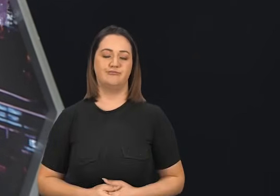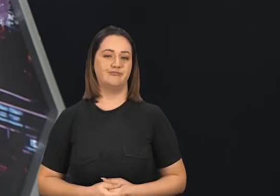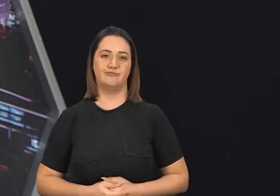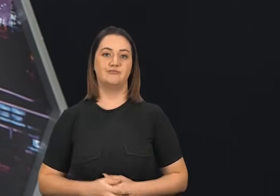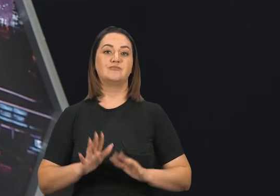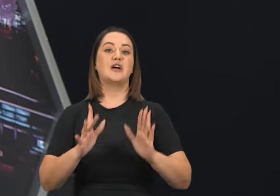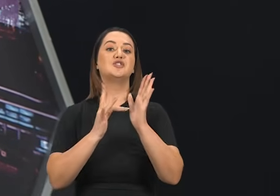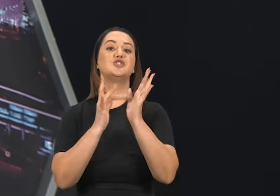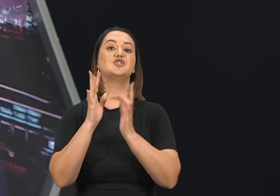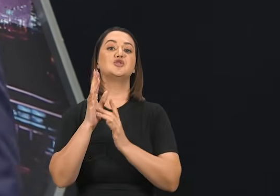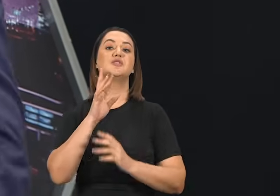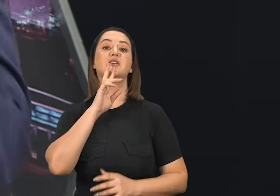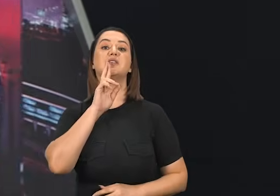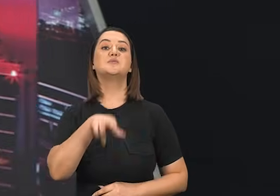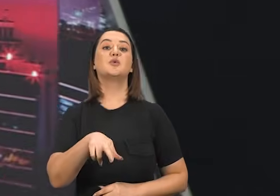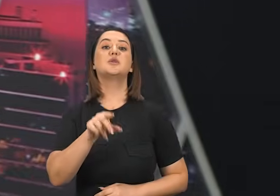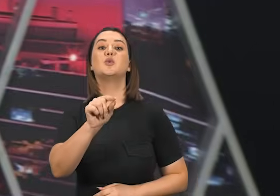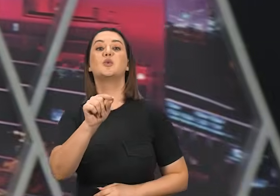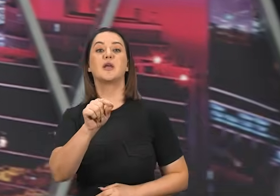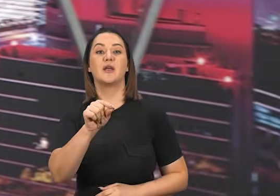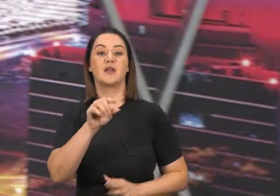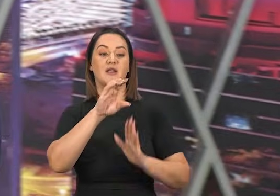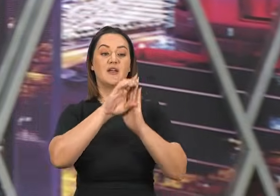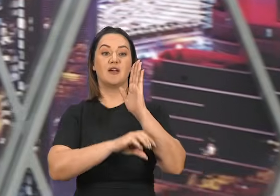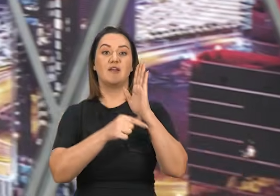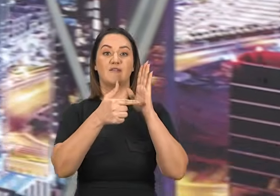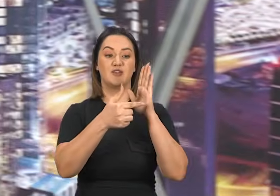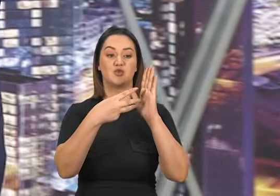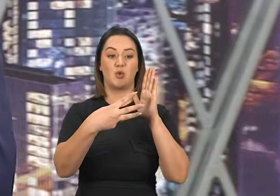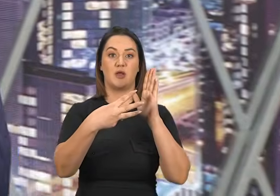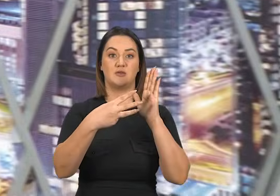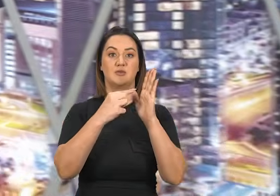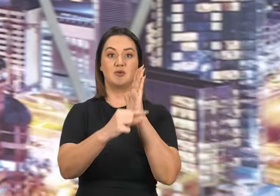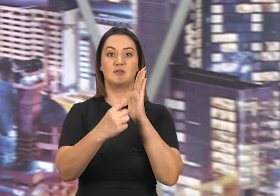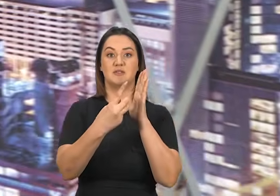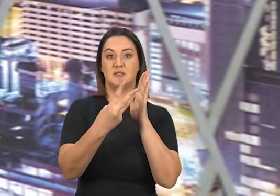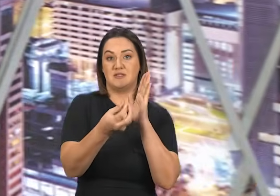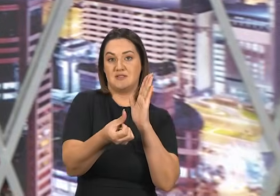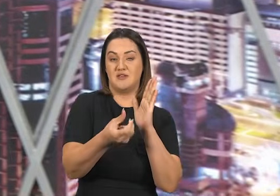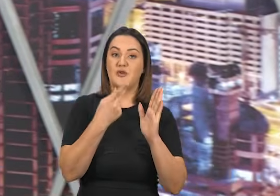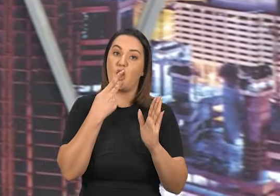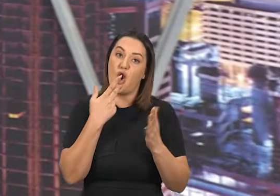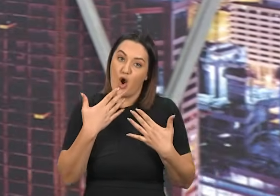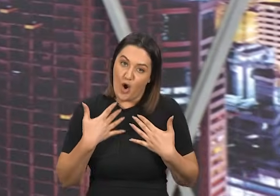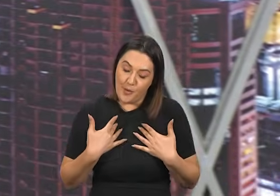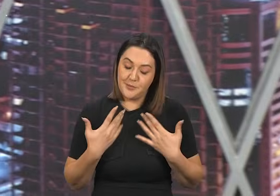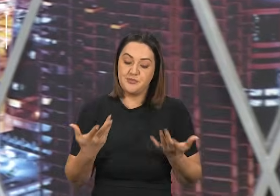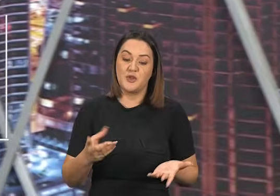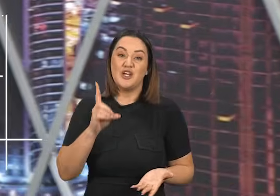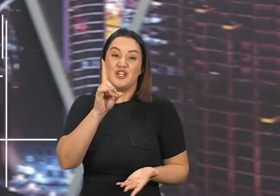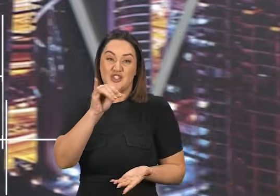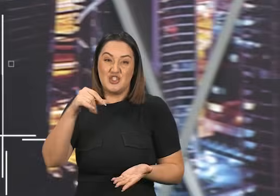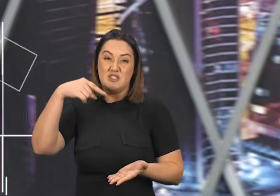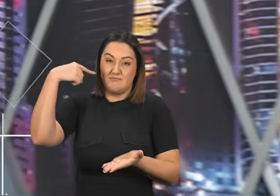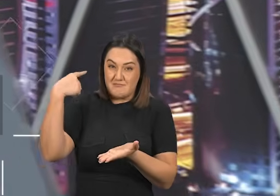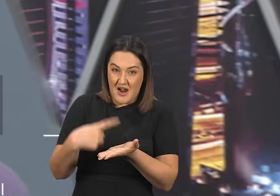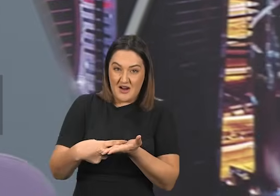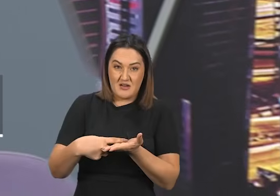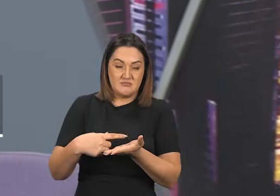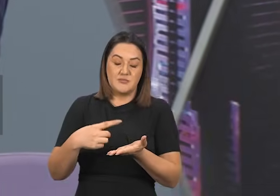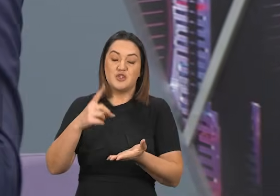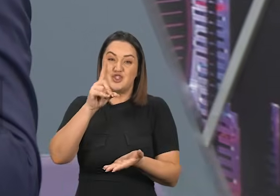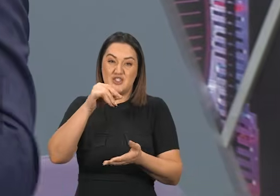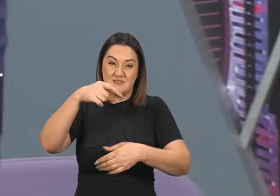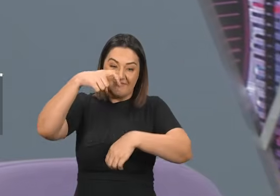O que Jesus disse? Aqui em Mateus 24, verso 36, Jesus disse, a respeito daquele